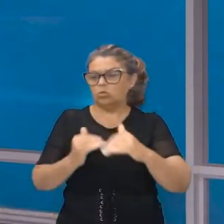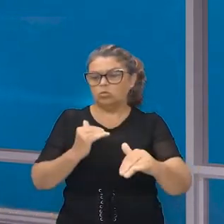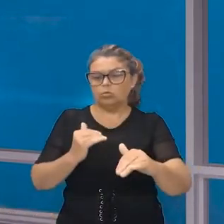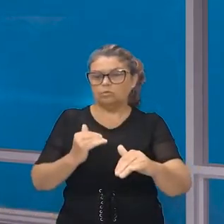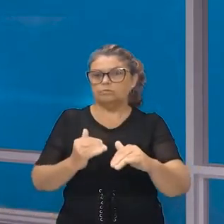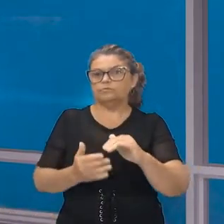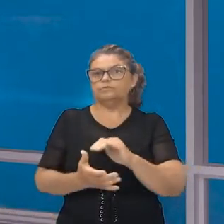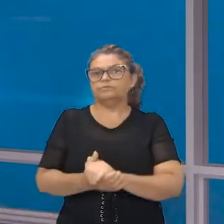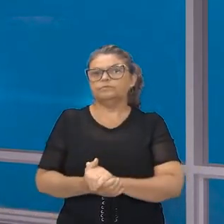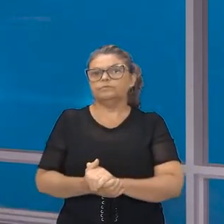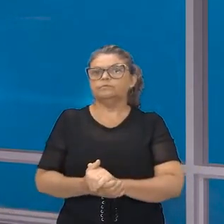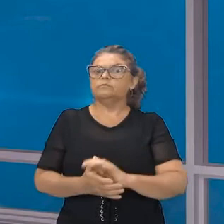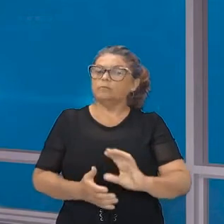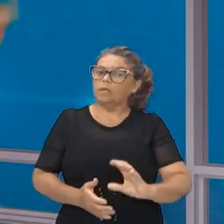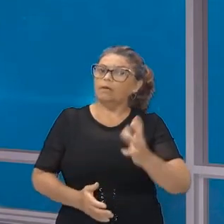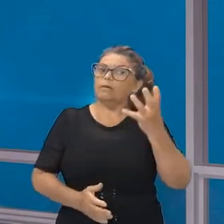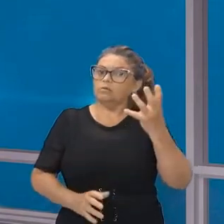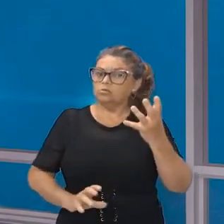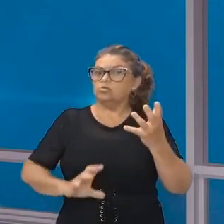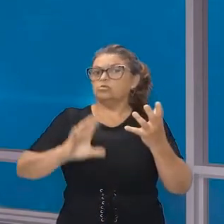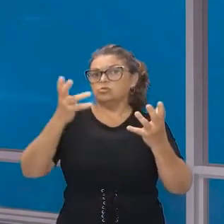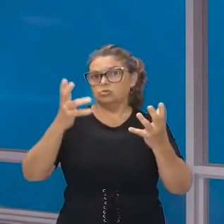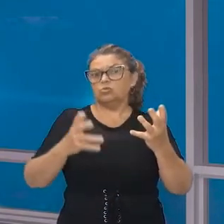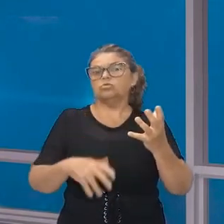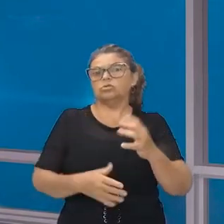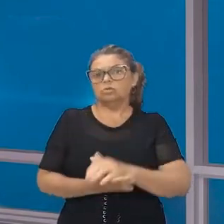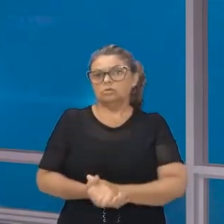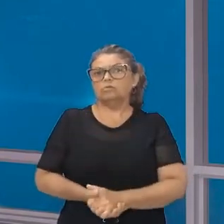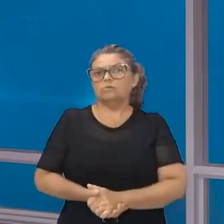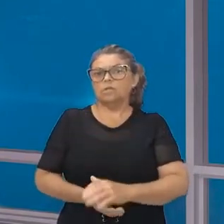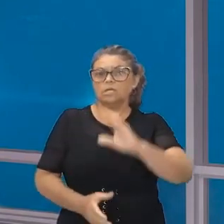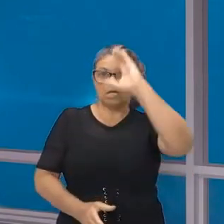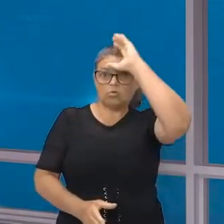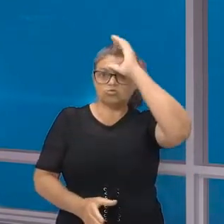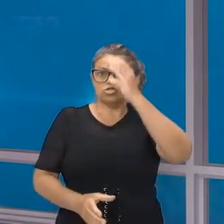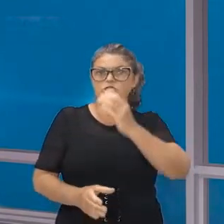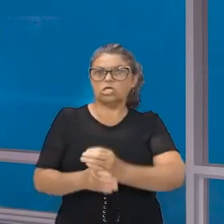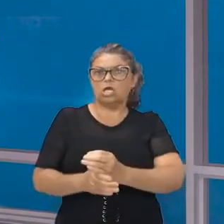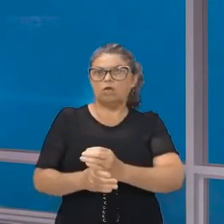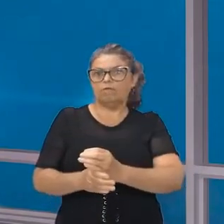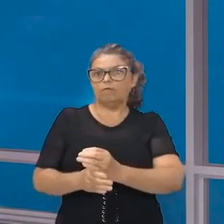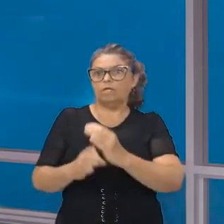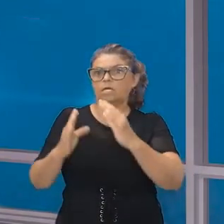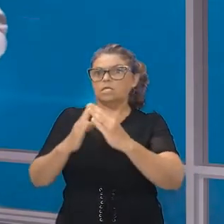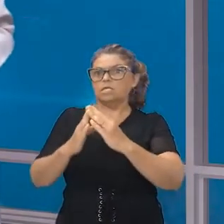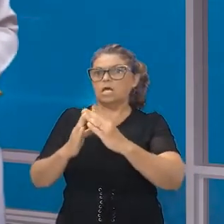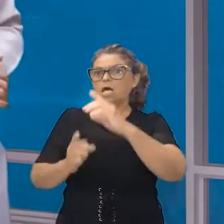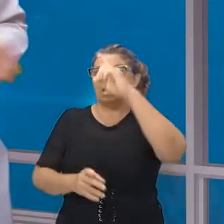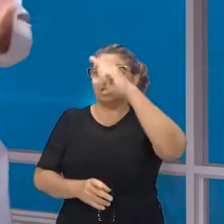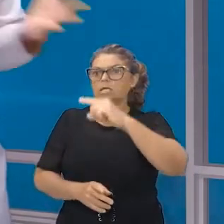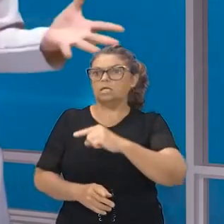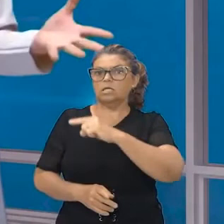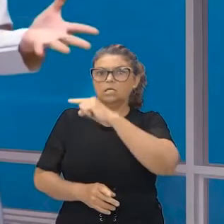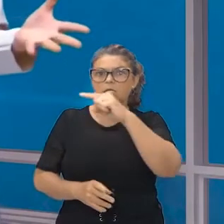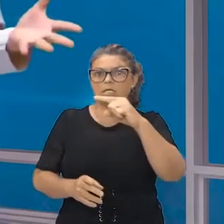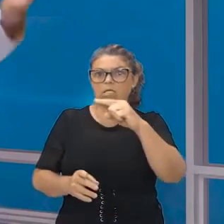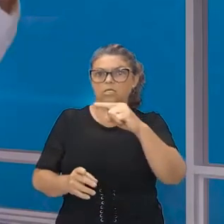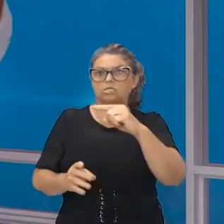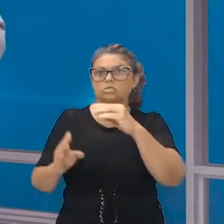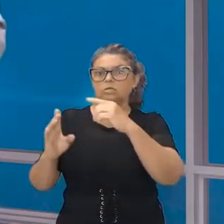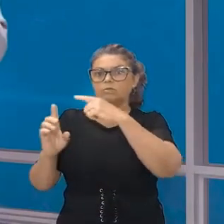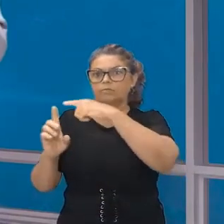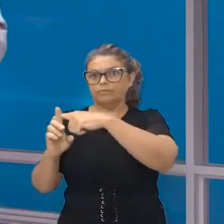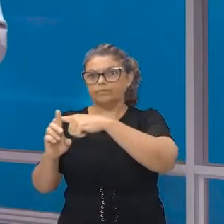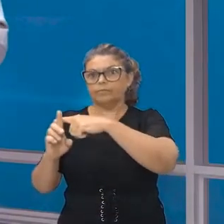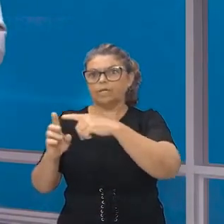Europa. Tá? Então surge o anglicanismo, onde o chefe da igreja é o próprio rei, hoje a Rainha Elizabeth. A Igreja